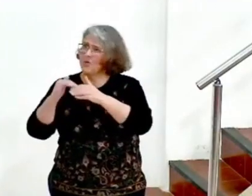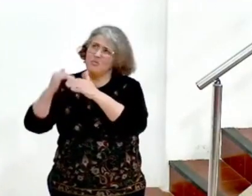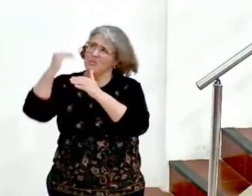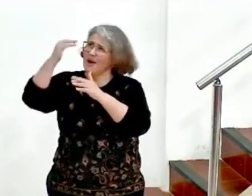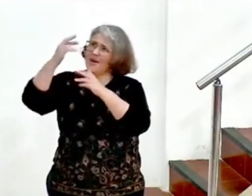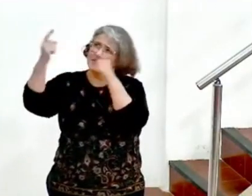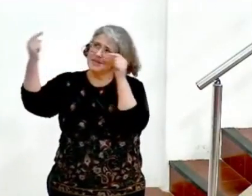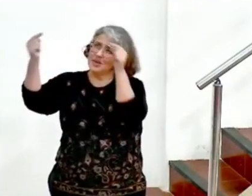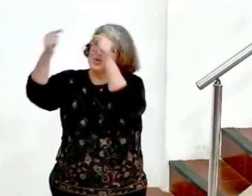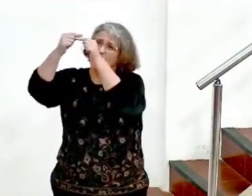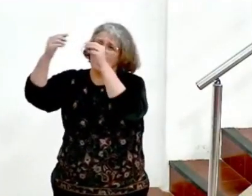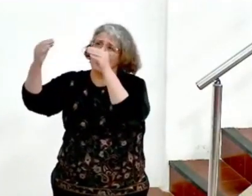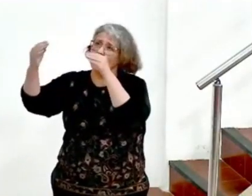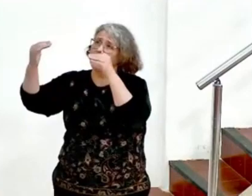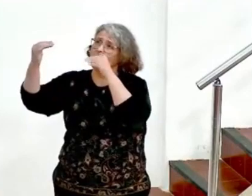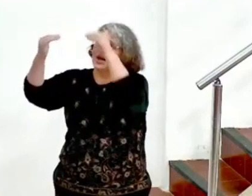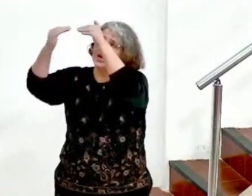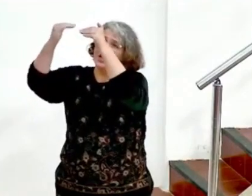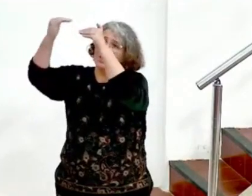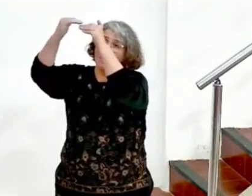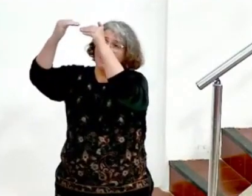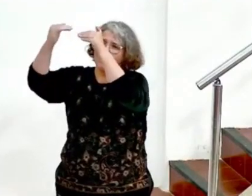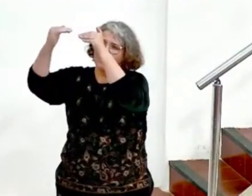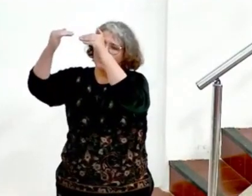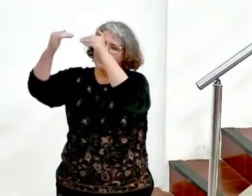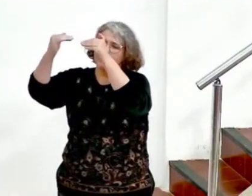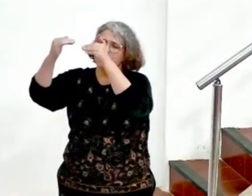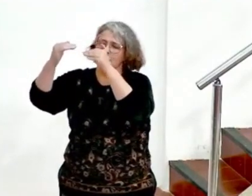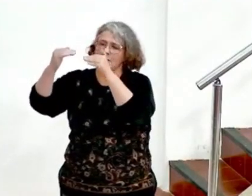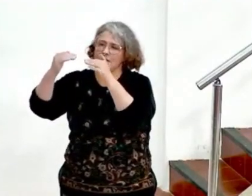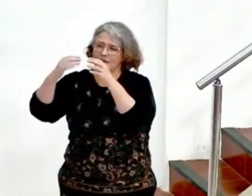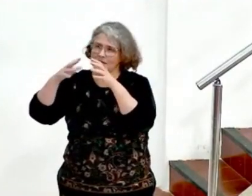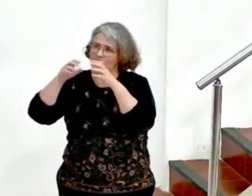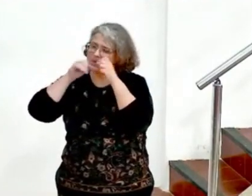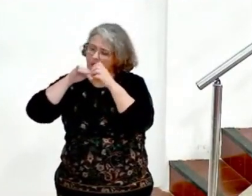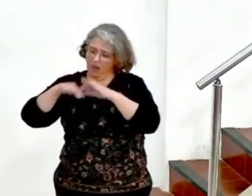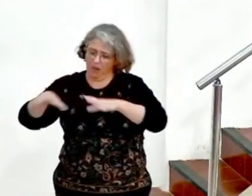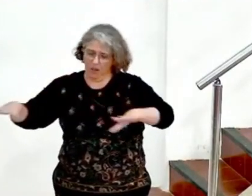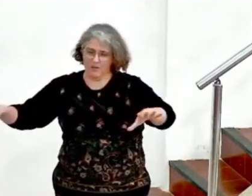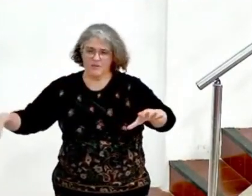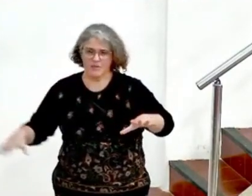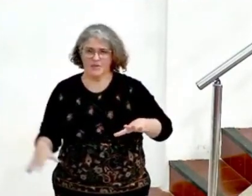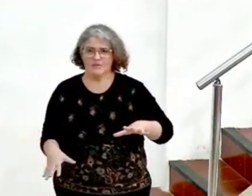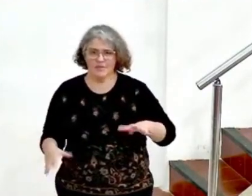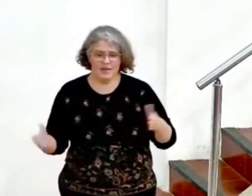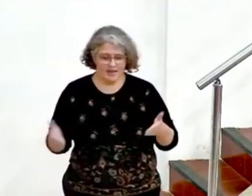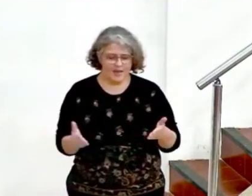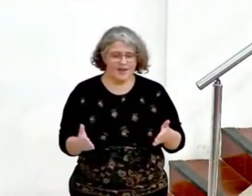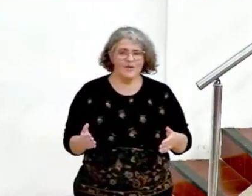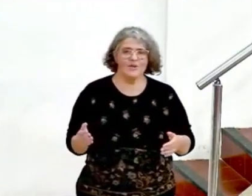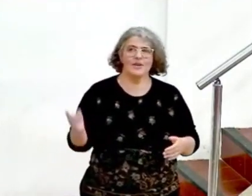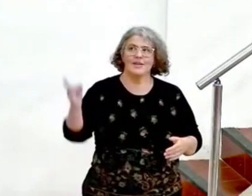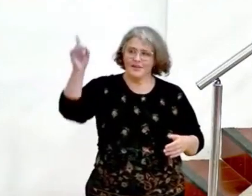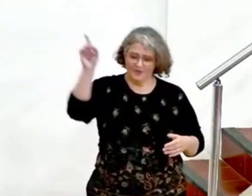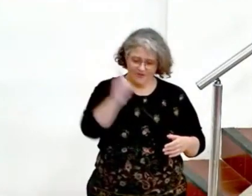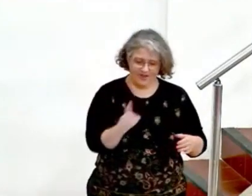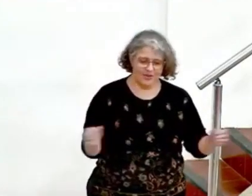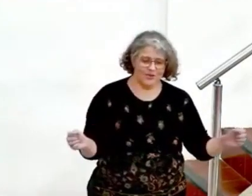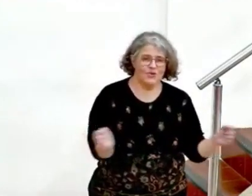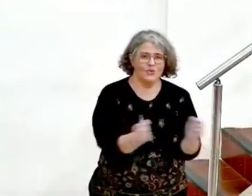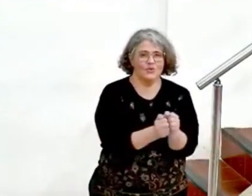ao patriarca. Porque é dessa genealogia eleita de Deus que virá o Salvador Jesus